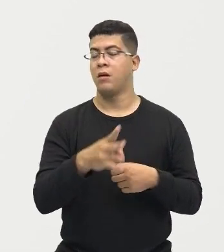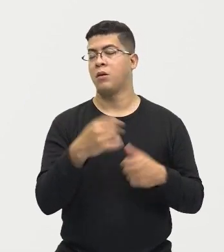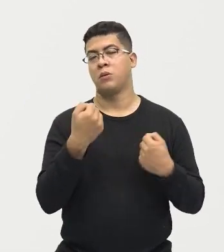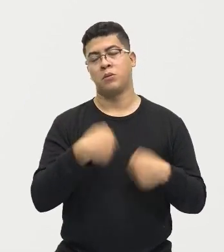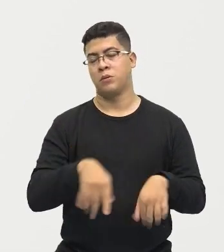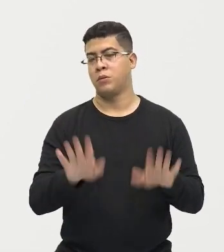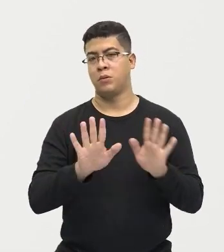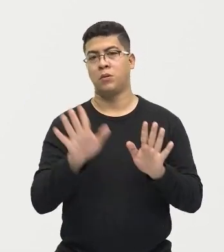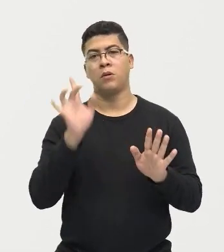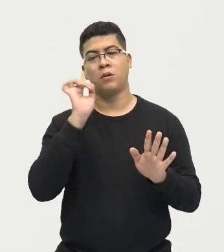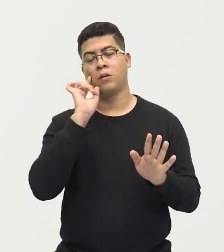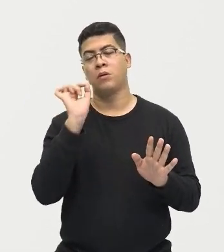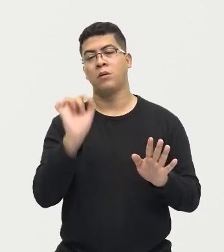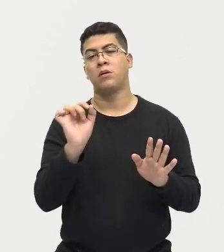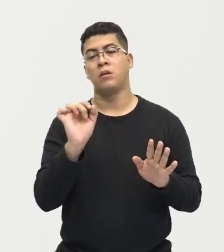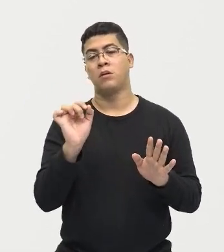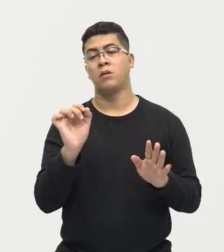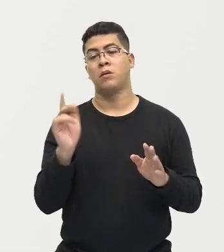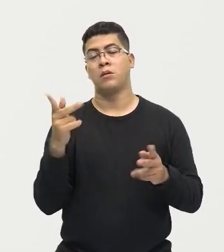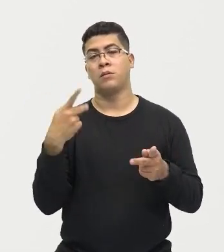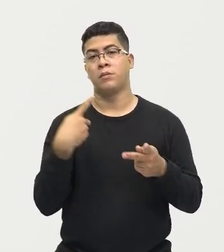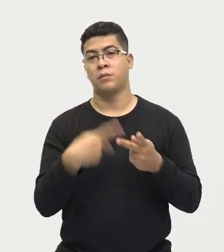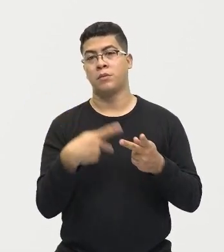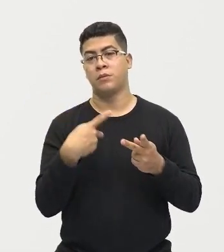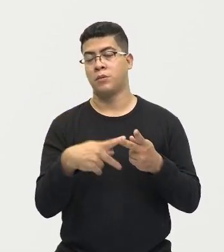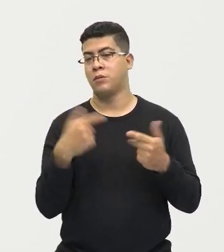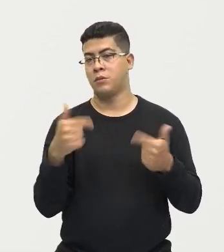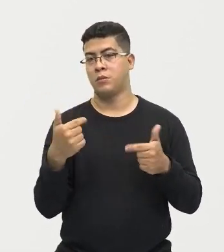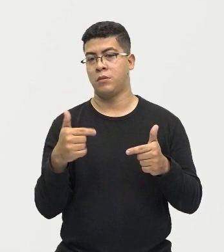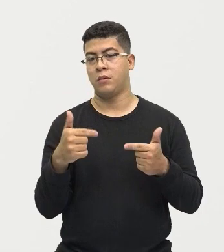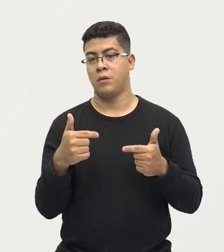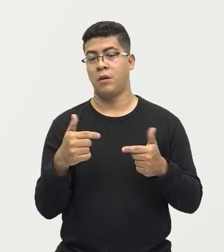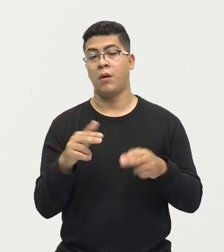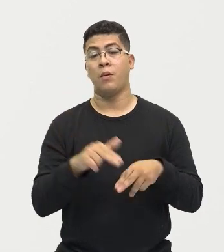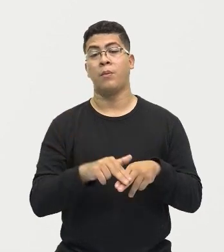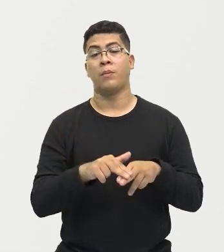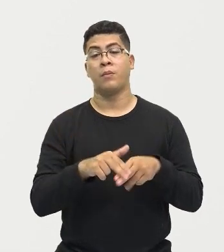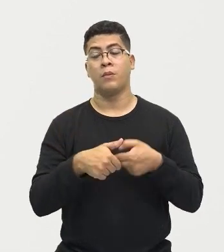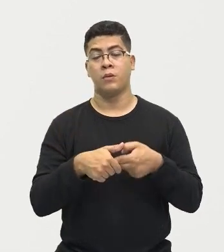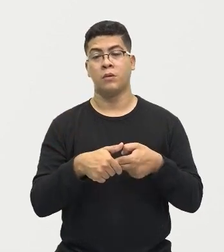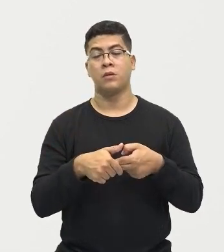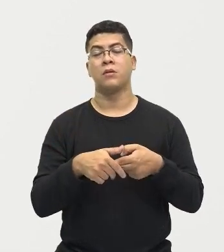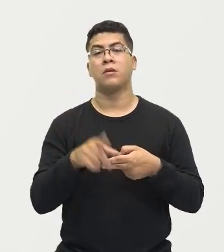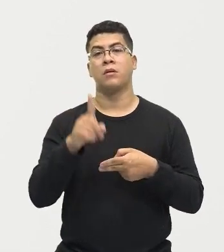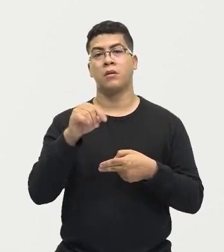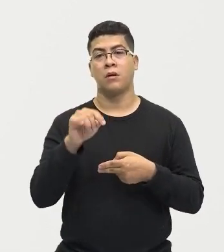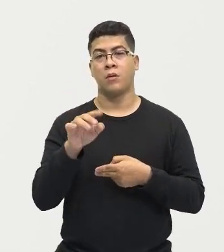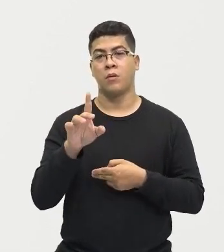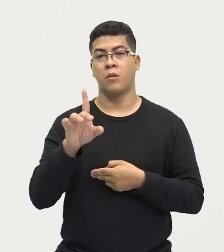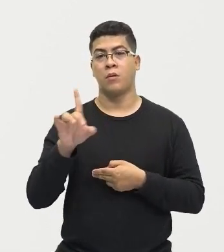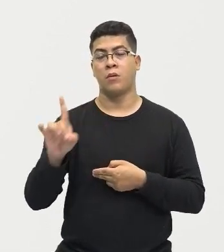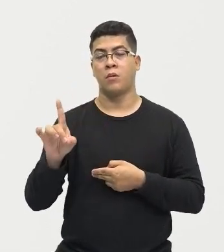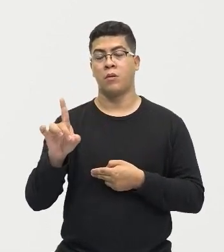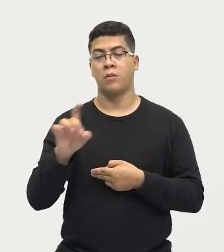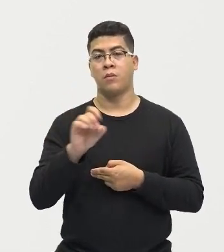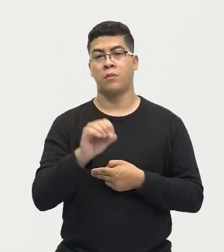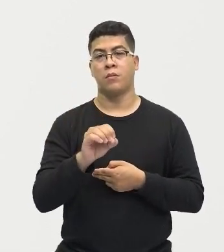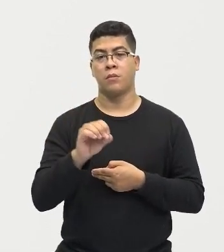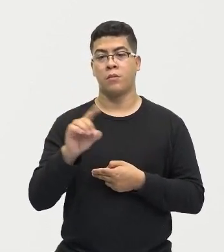de ter preposição. Ó, não tem preposição aqui. Por isso que ele é um objeto direto. Por isso que ele é uma